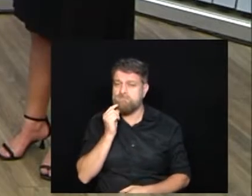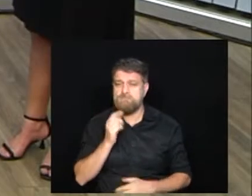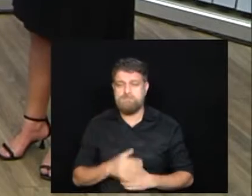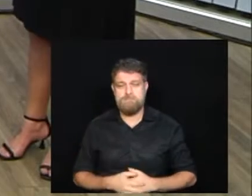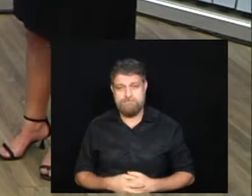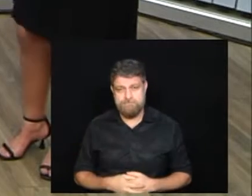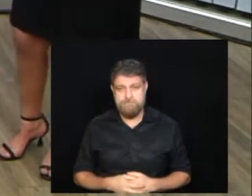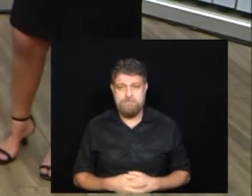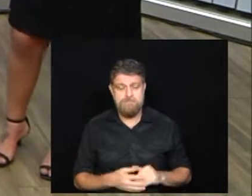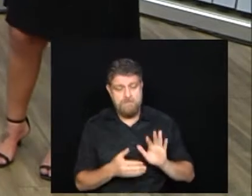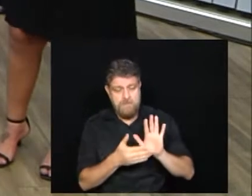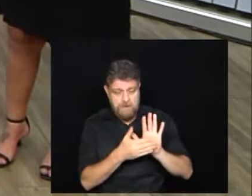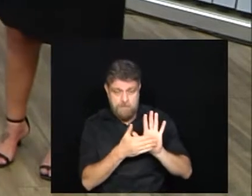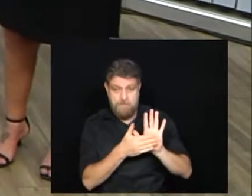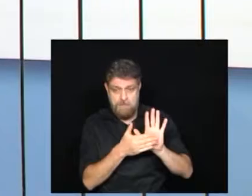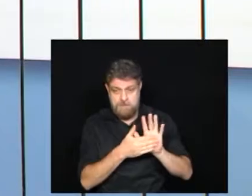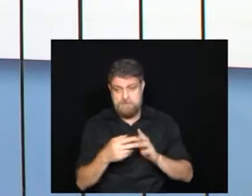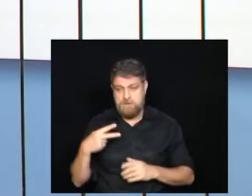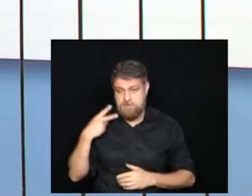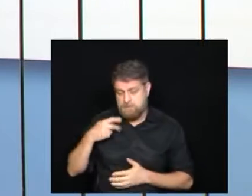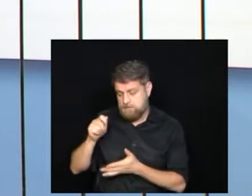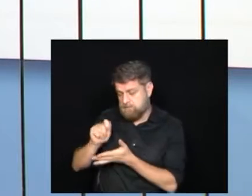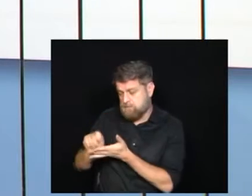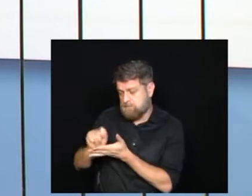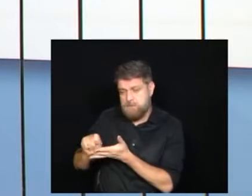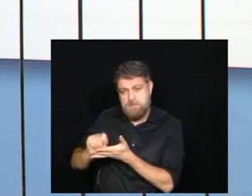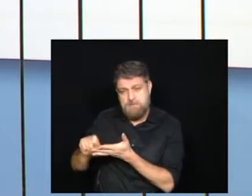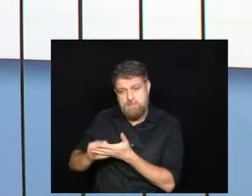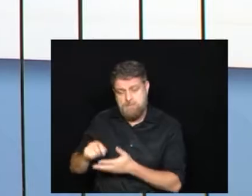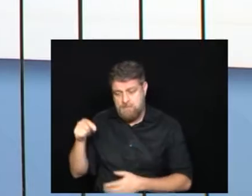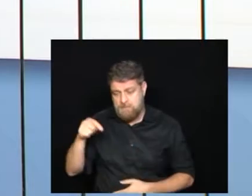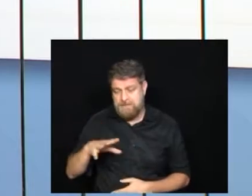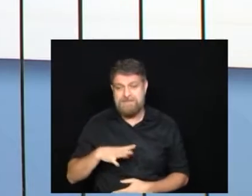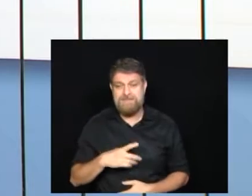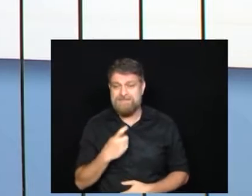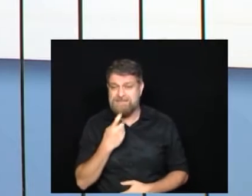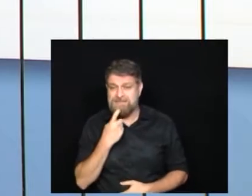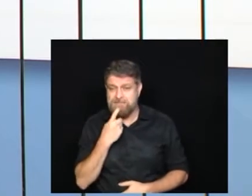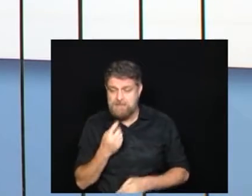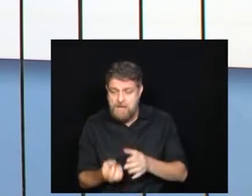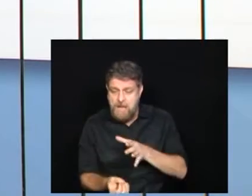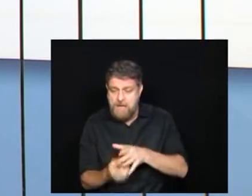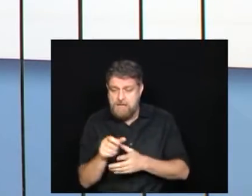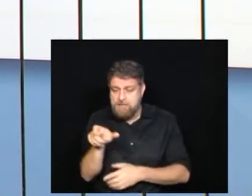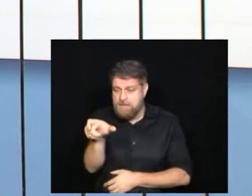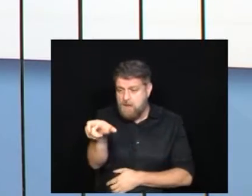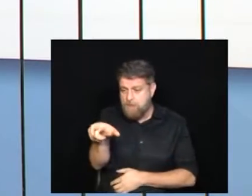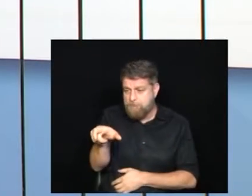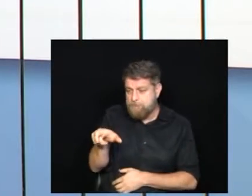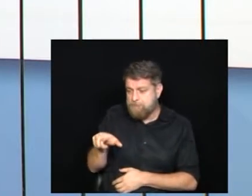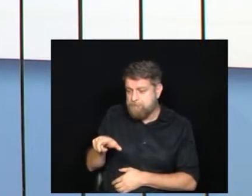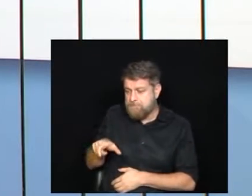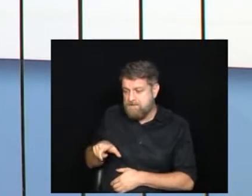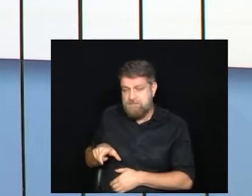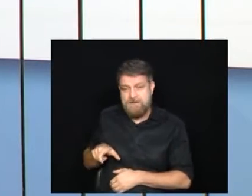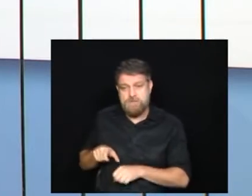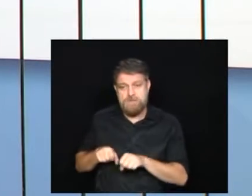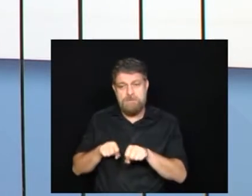A proposta do parlamentar institui aqui em Campinas faixa de retenção e